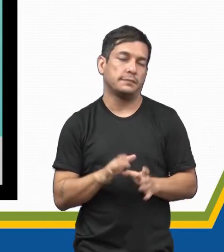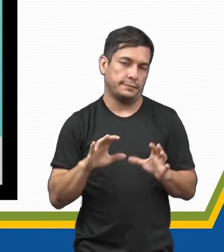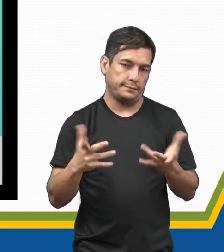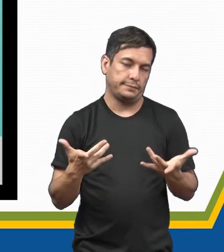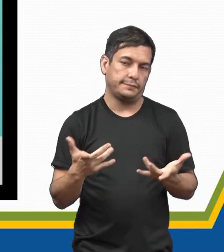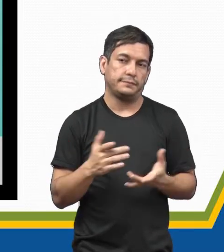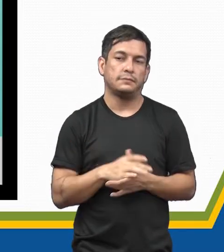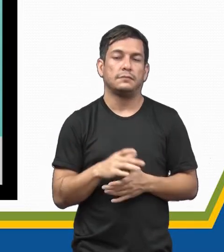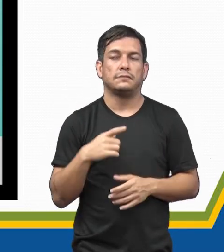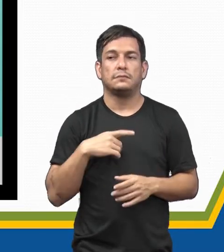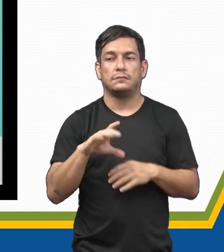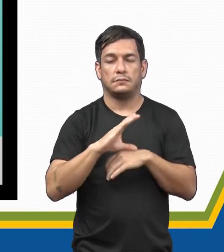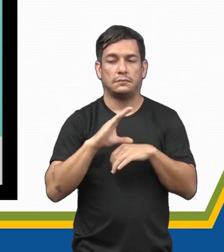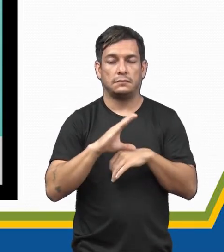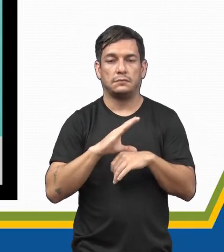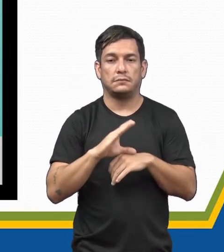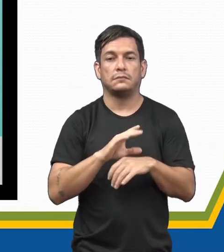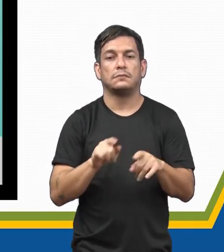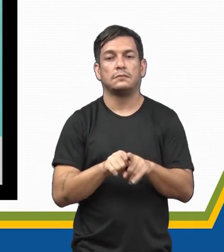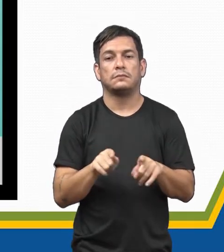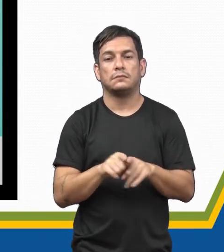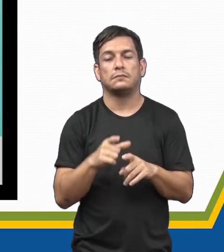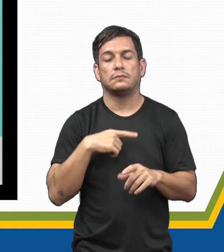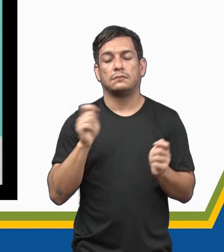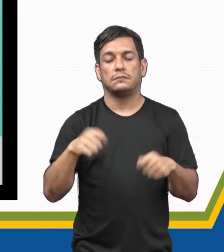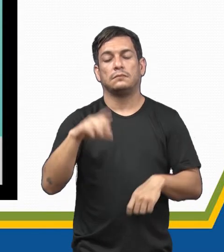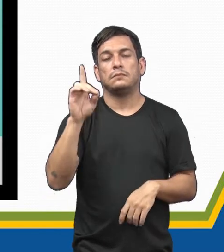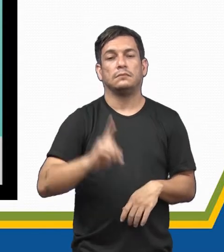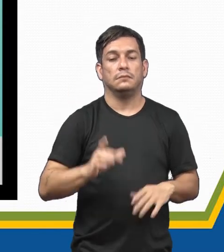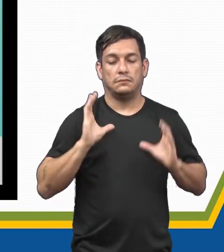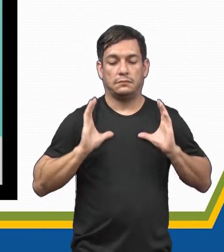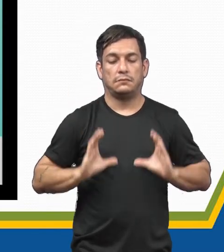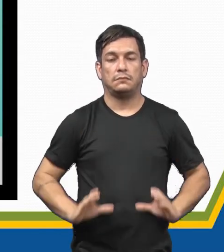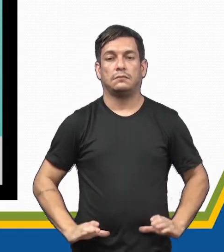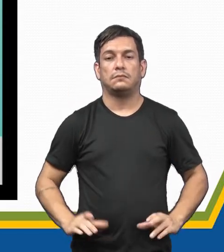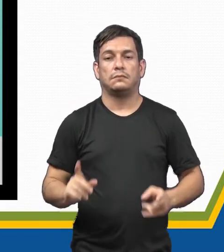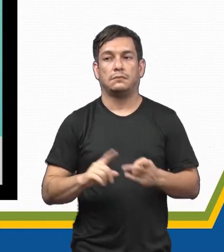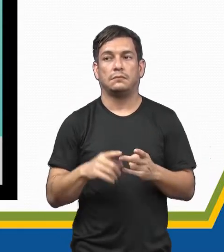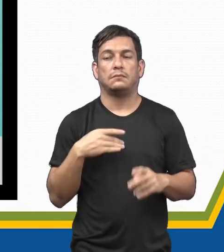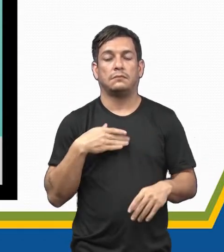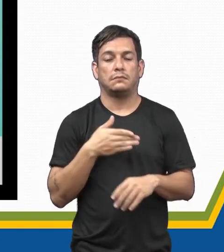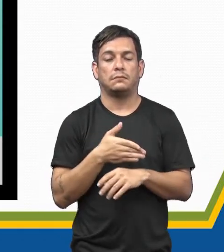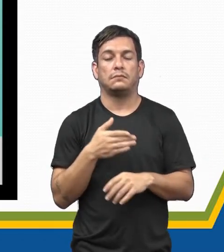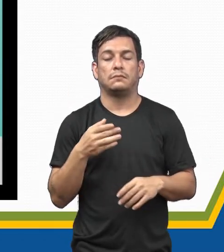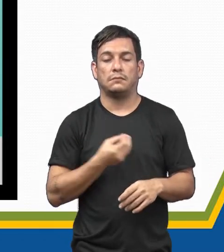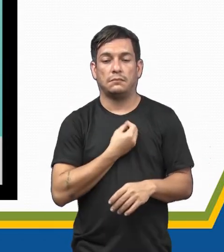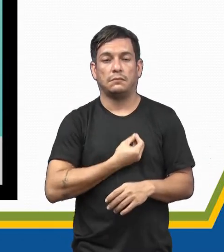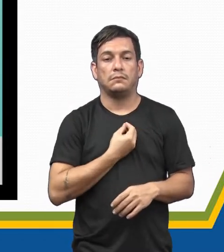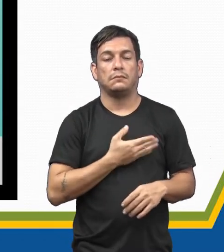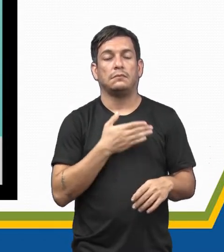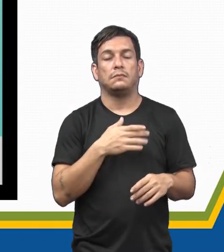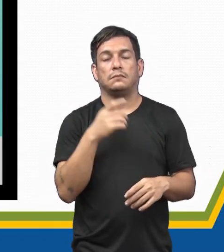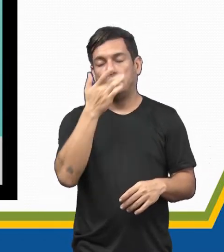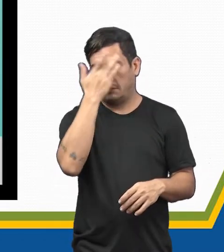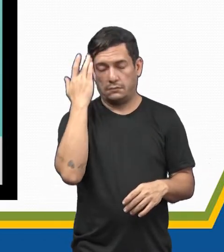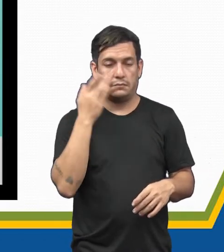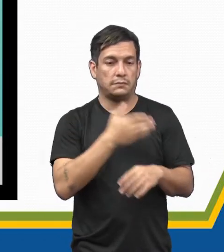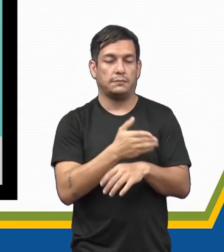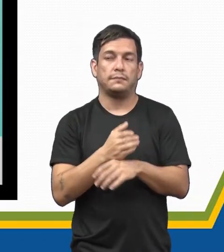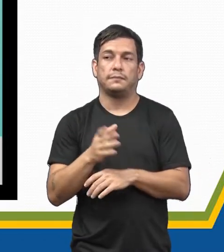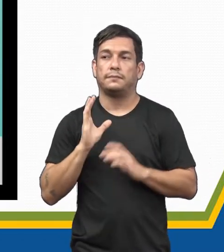claro, uma Constituição, ela também dá direito à cidadania, à atuação dos indivíduos enquanto